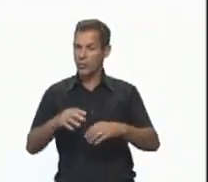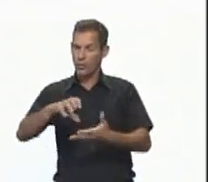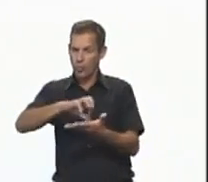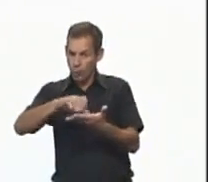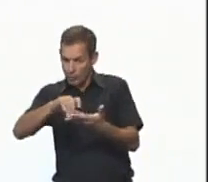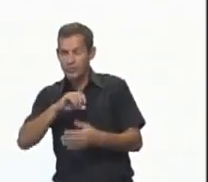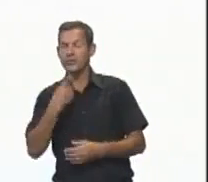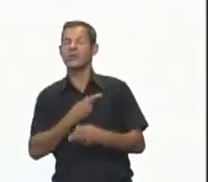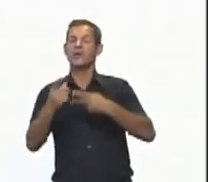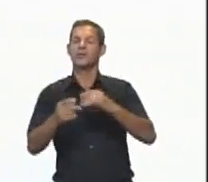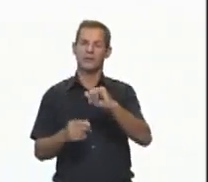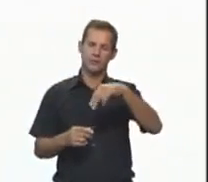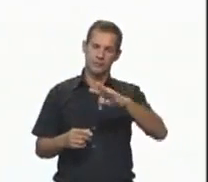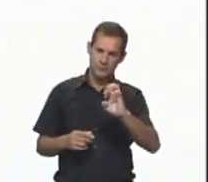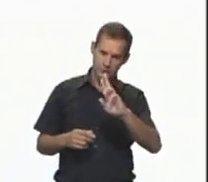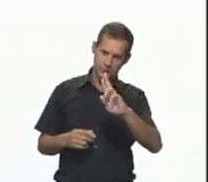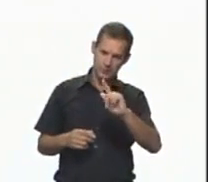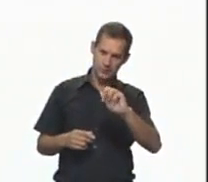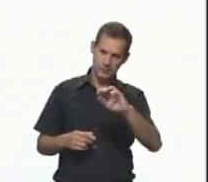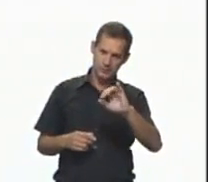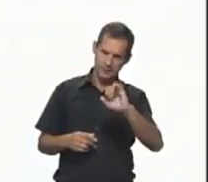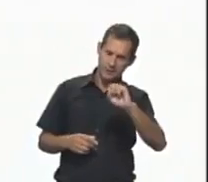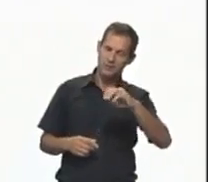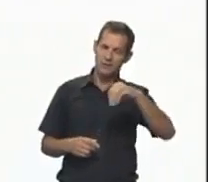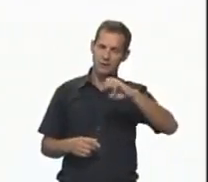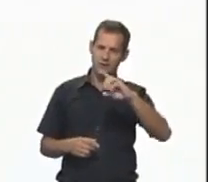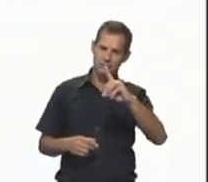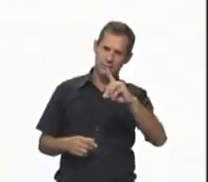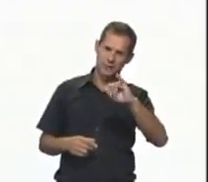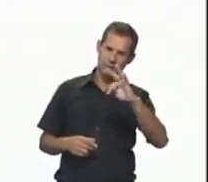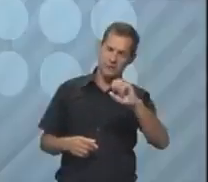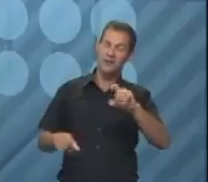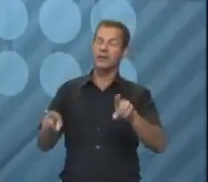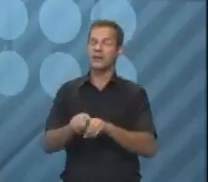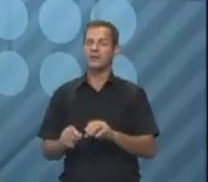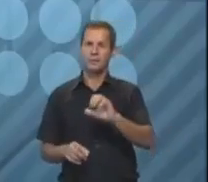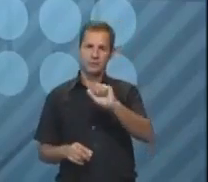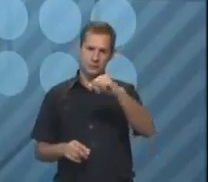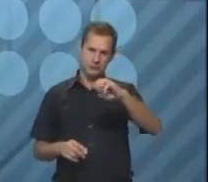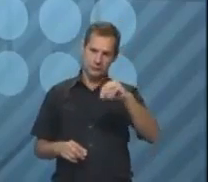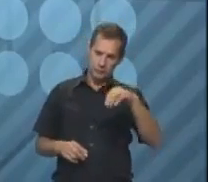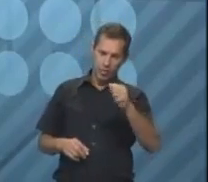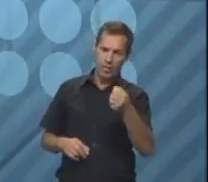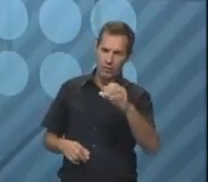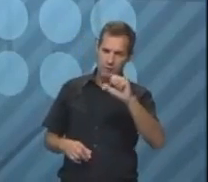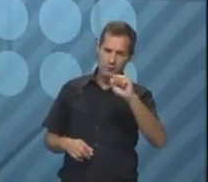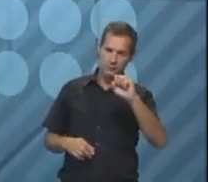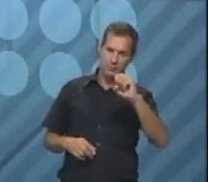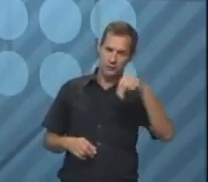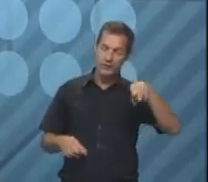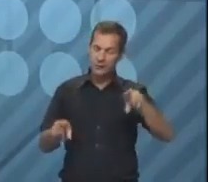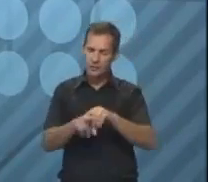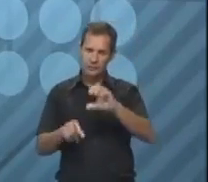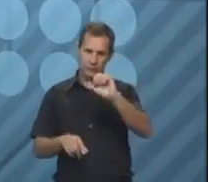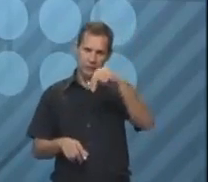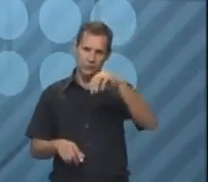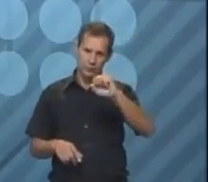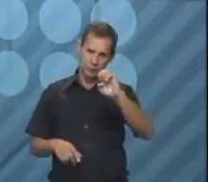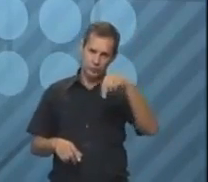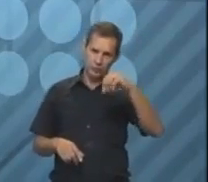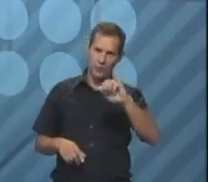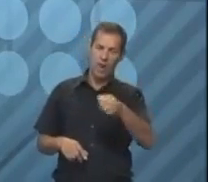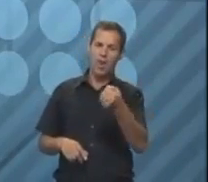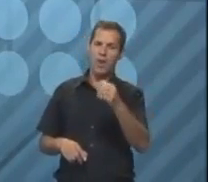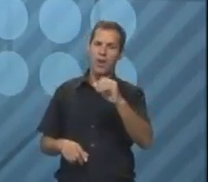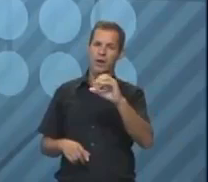forma é o que nós chamamos de integrais imediatas. Além das integrais de seno, de cosseno, então a gente tem uma lista de integrais que a gente não precisa